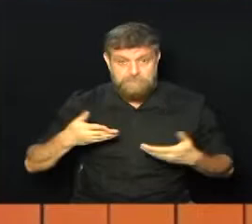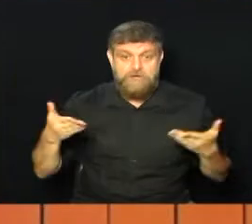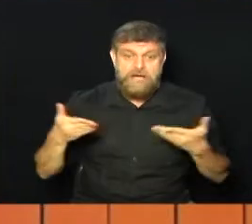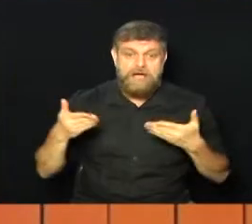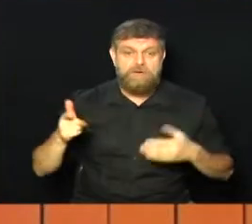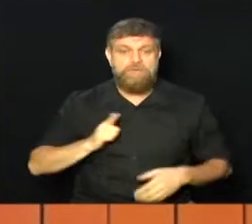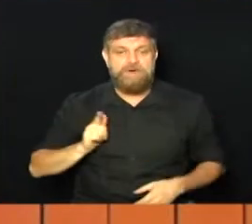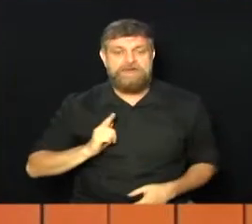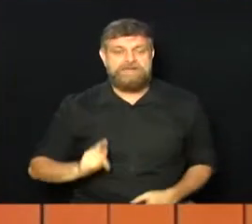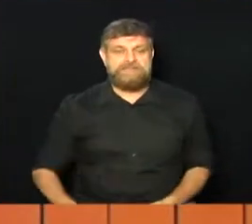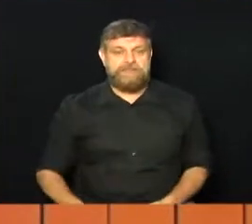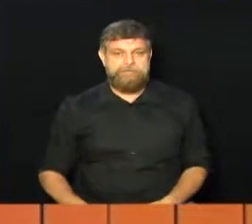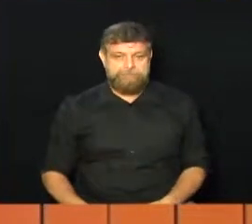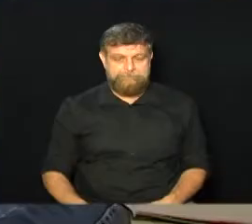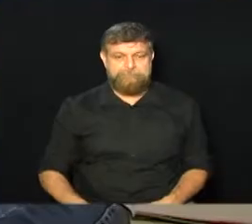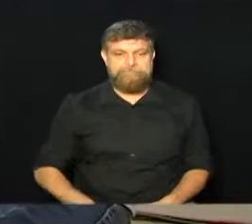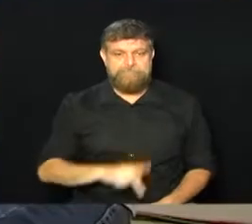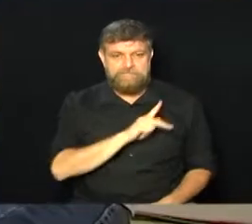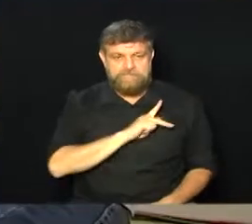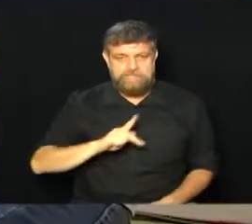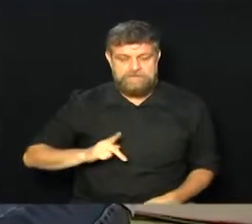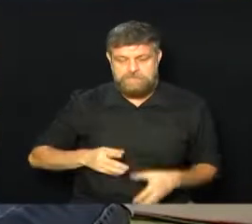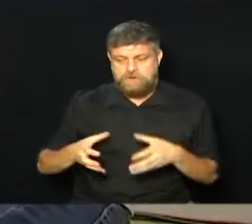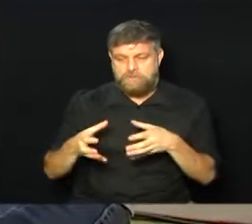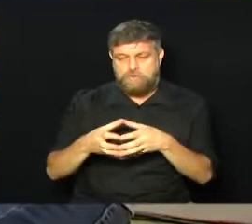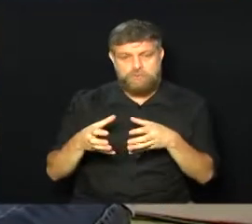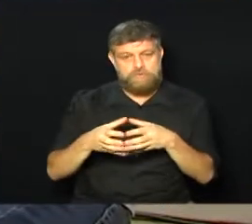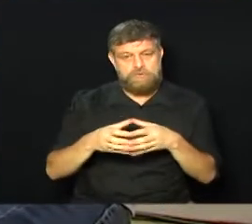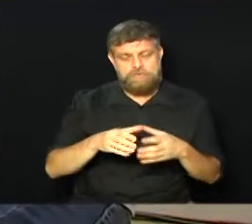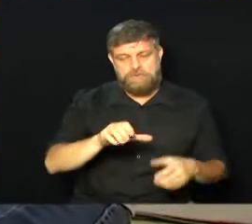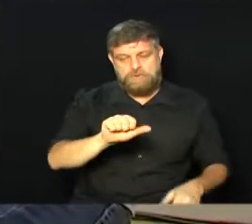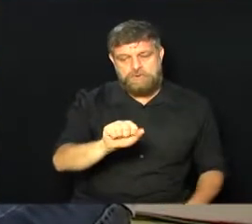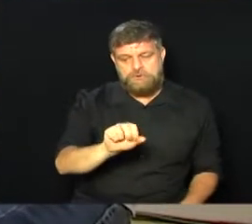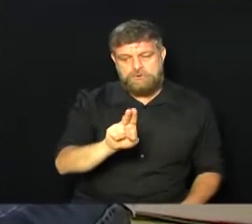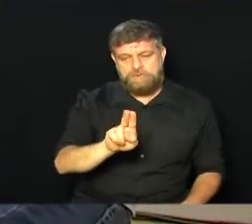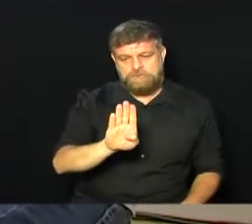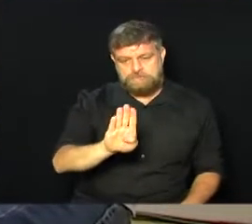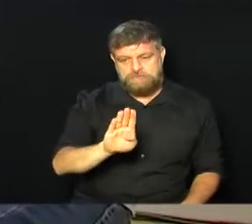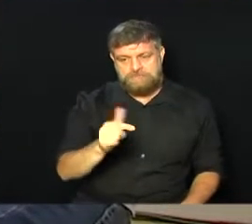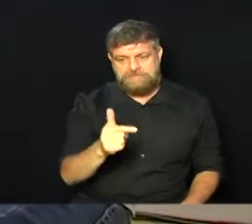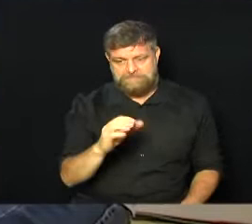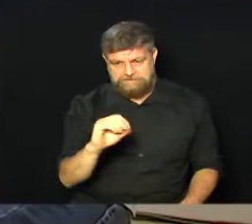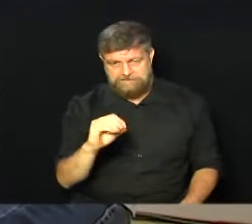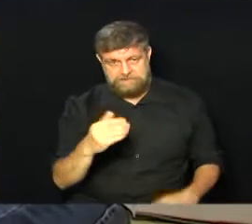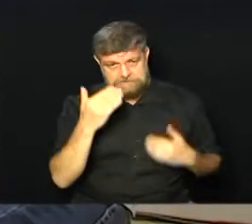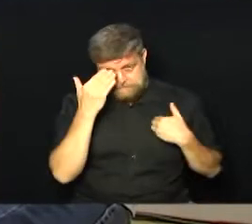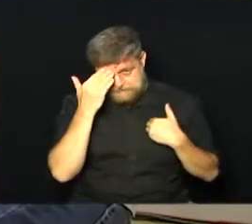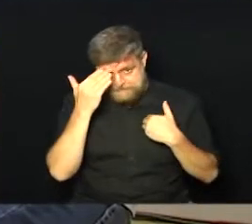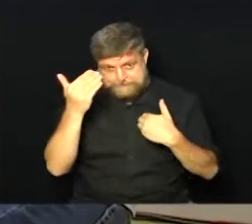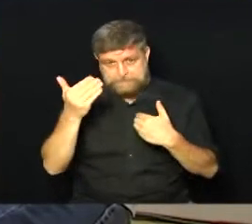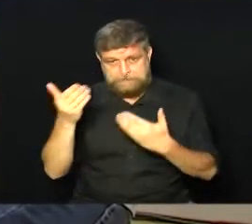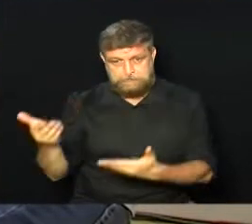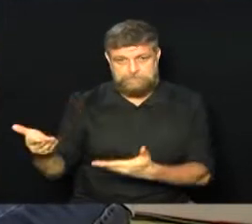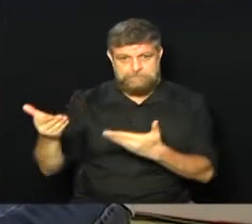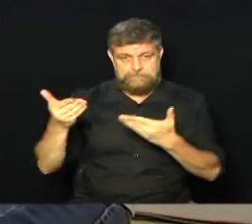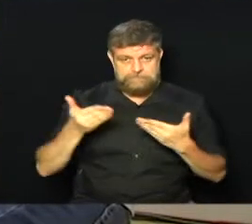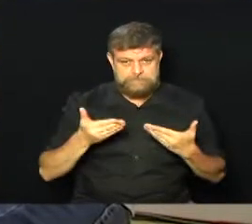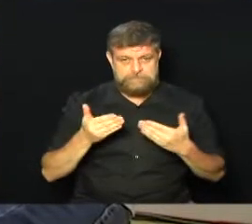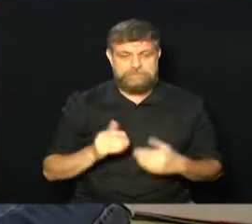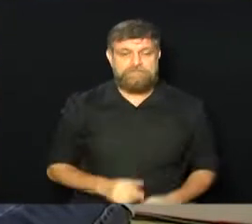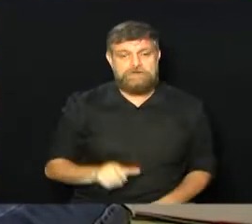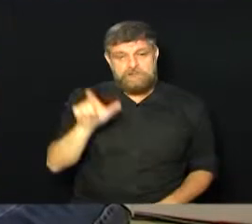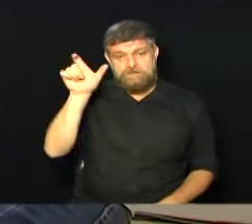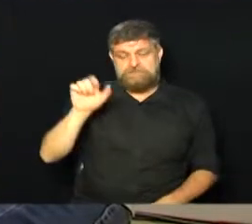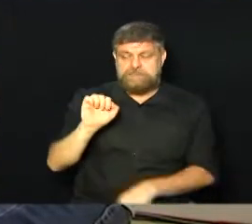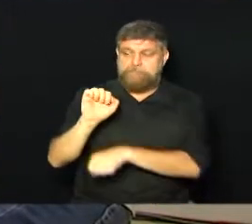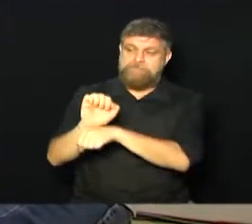Preta, Eduardo Abdo. Muito obrigado por ter aceito o convite para essa entrevista, interrompendo, né, um pouco